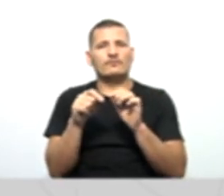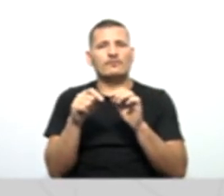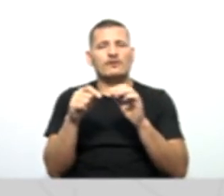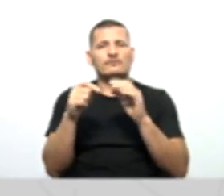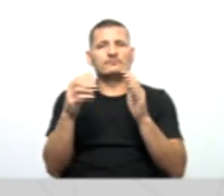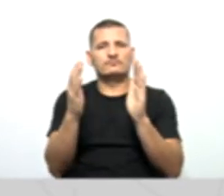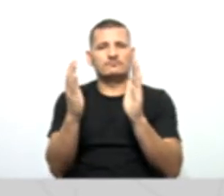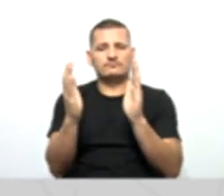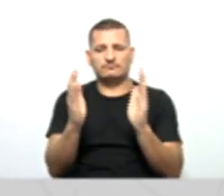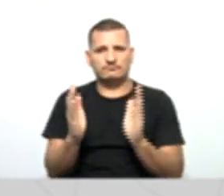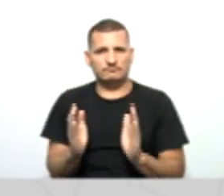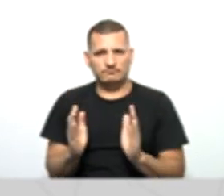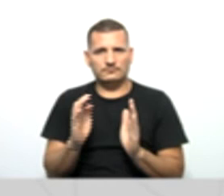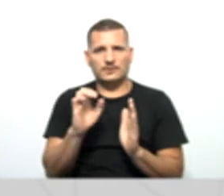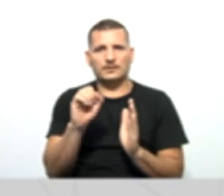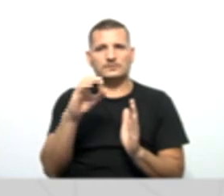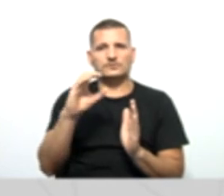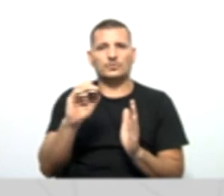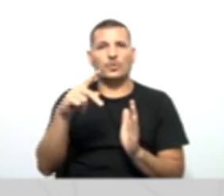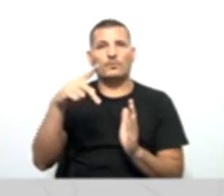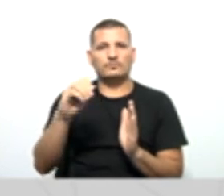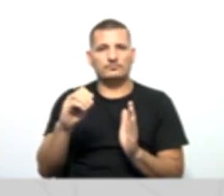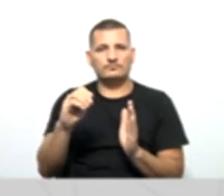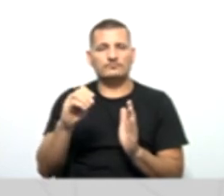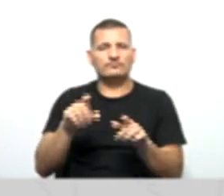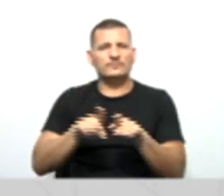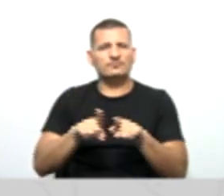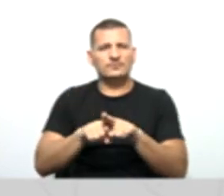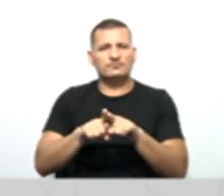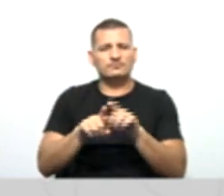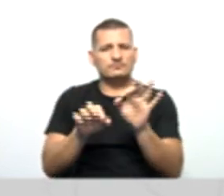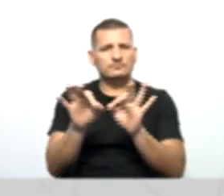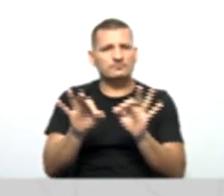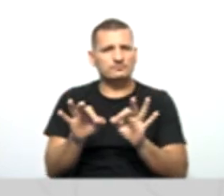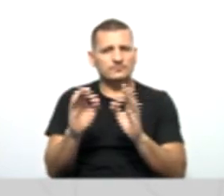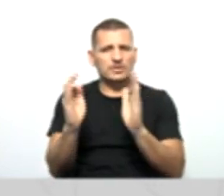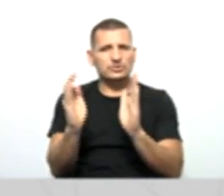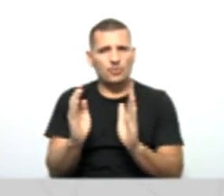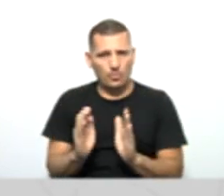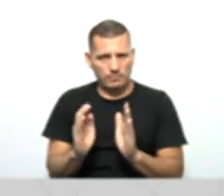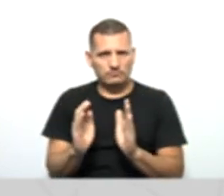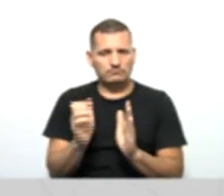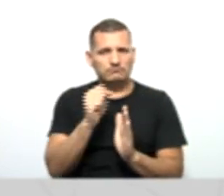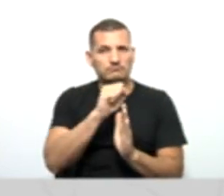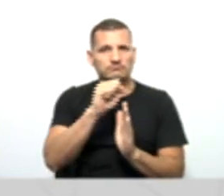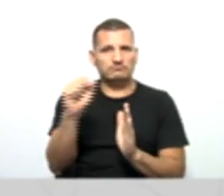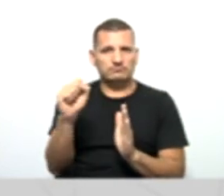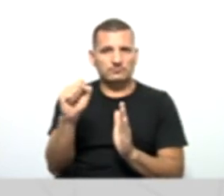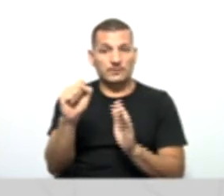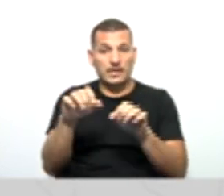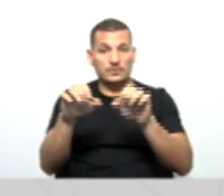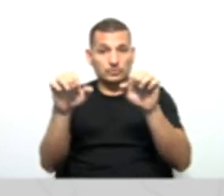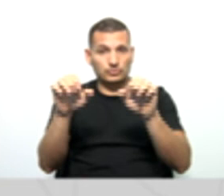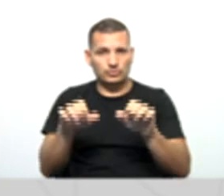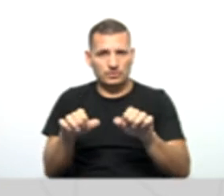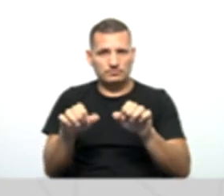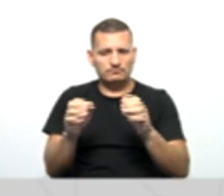Passos para a criação de um escopo de sucesso. A estrutura analítica do projeto,